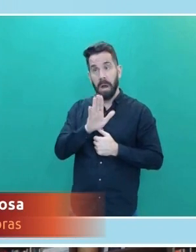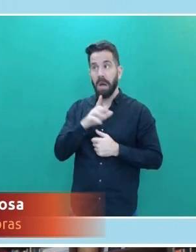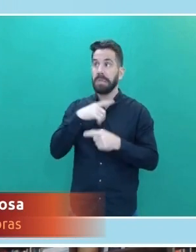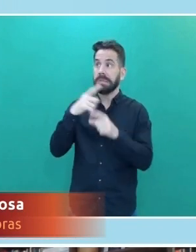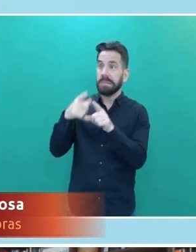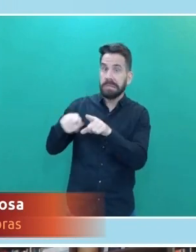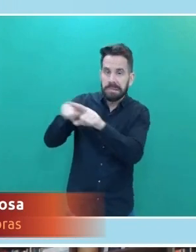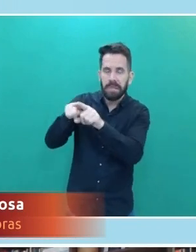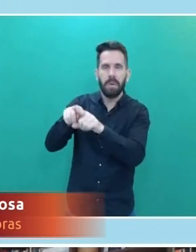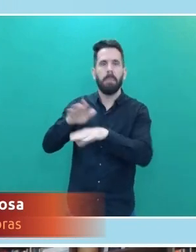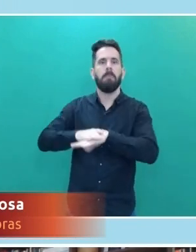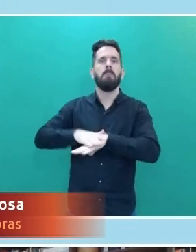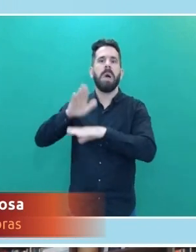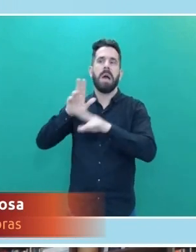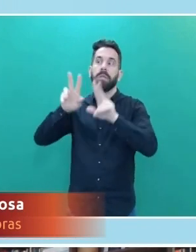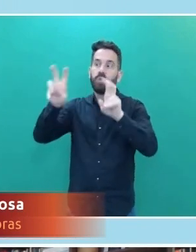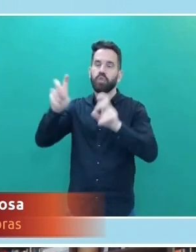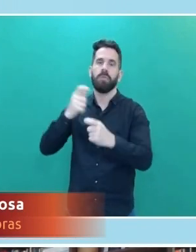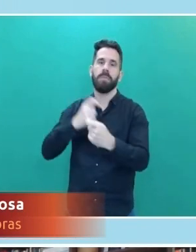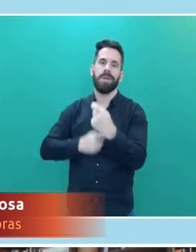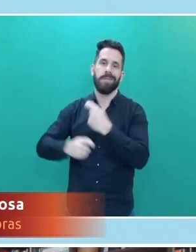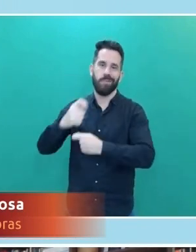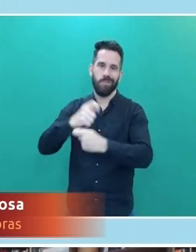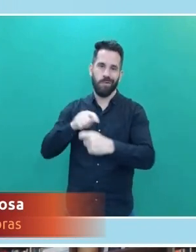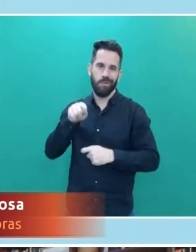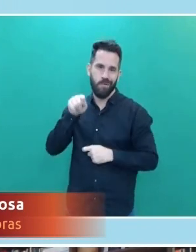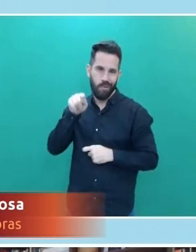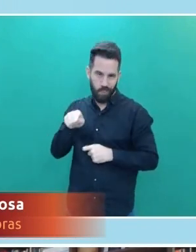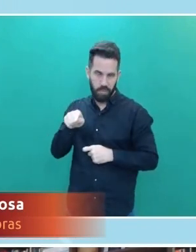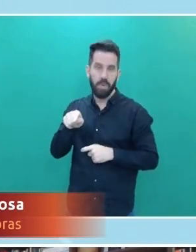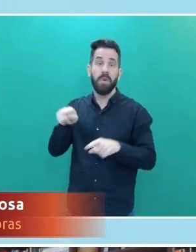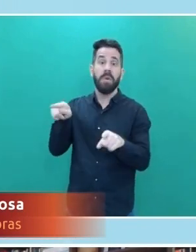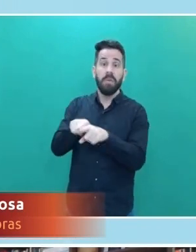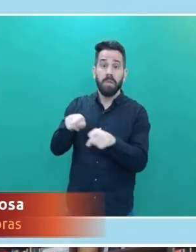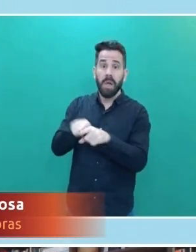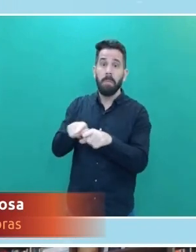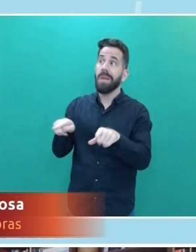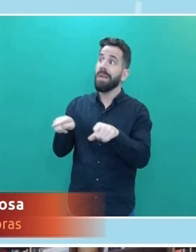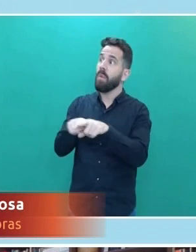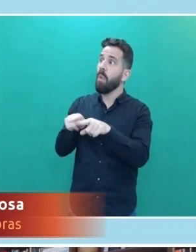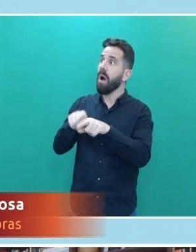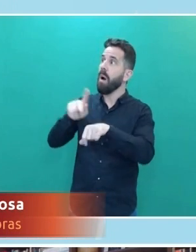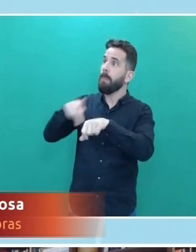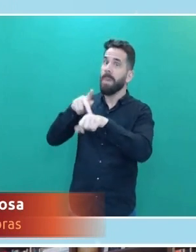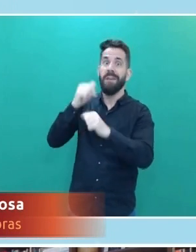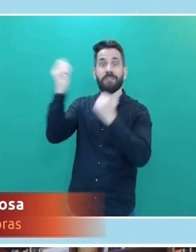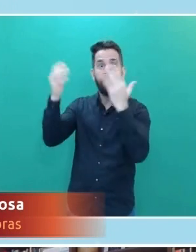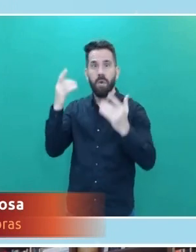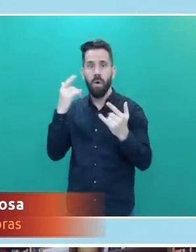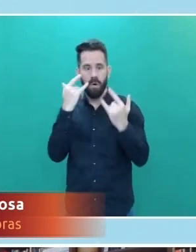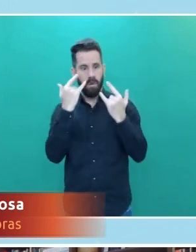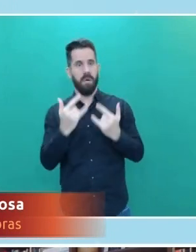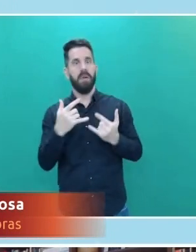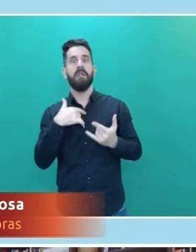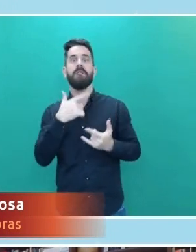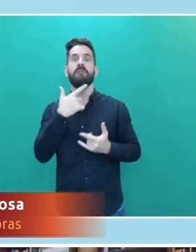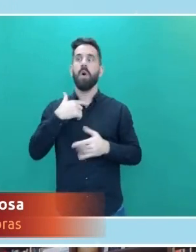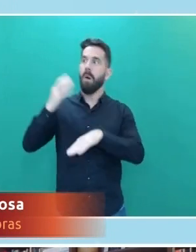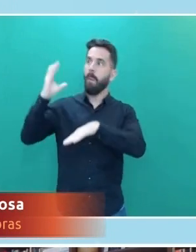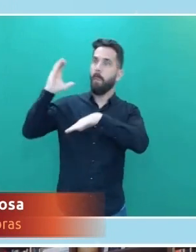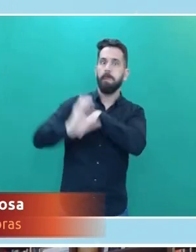mais econômico, trazendo a questão comercial e atração de investimentos diretos para o Brasil. Então, assim, há uma